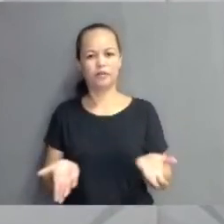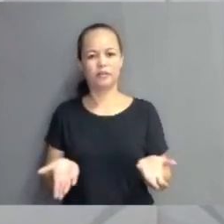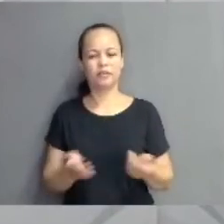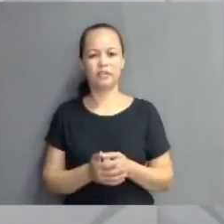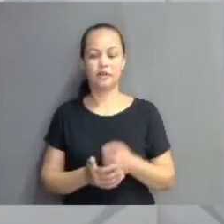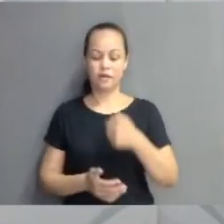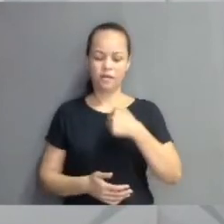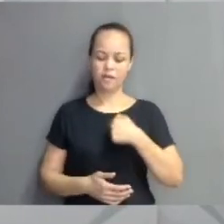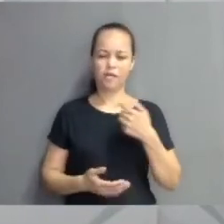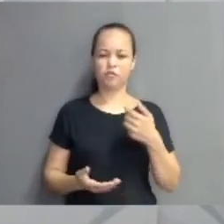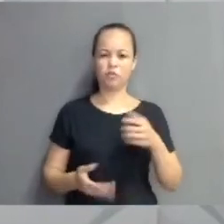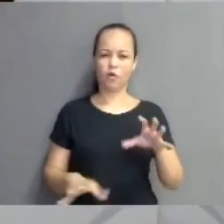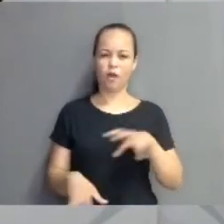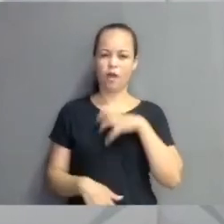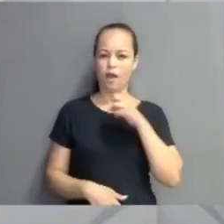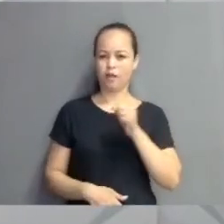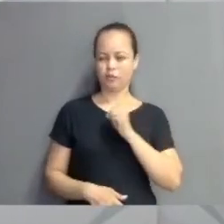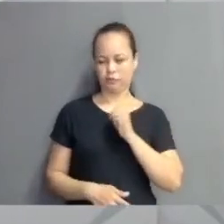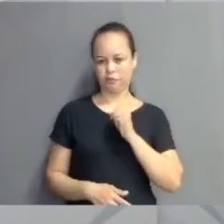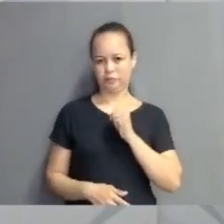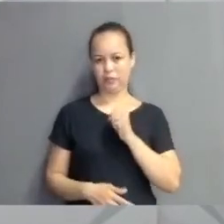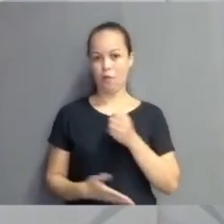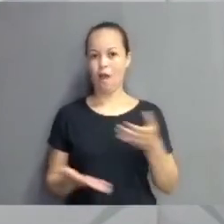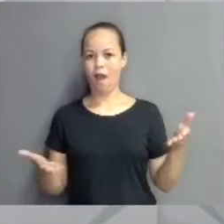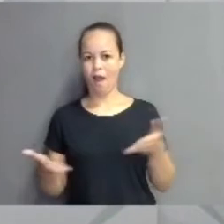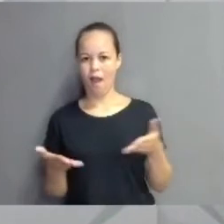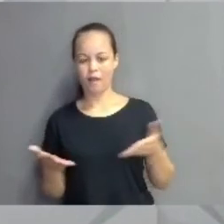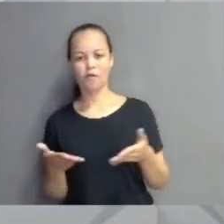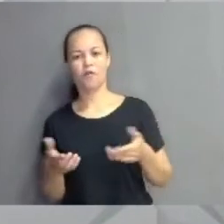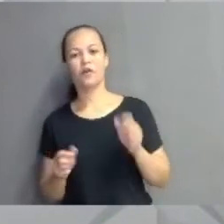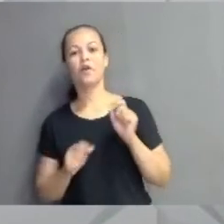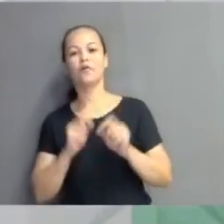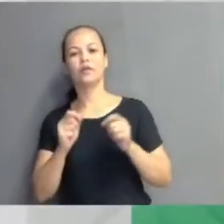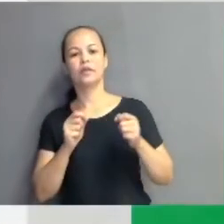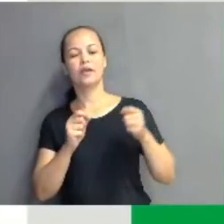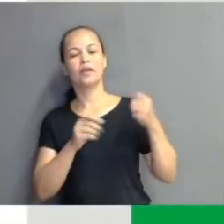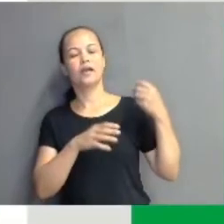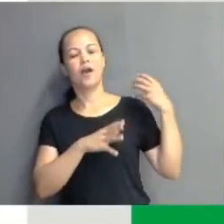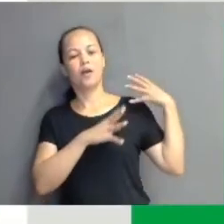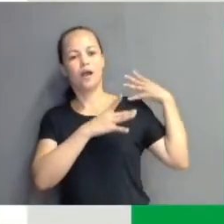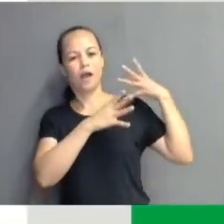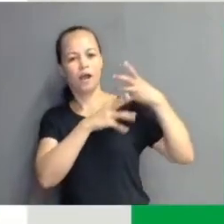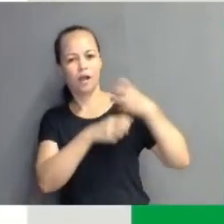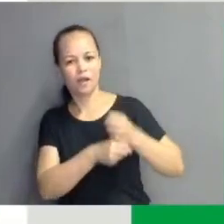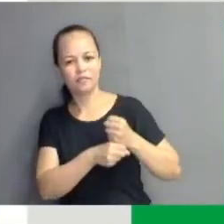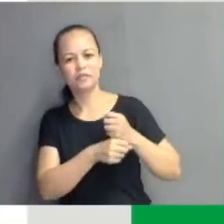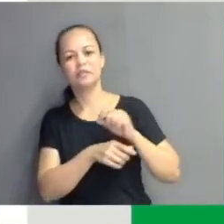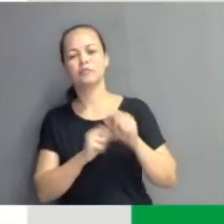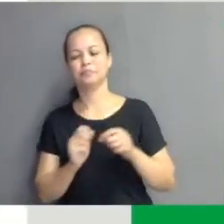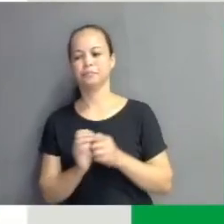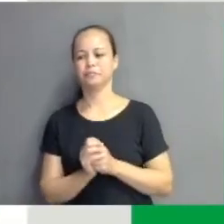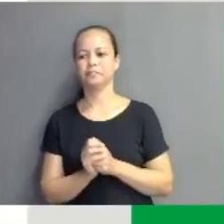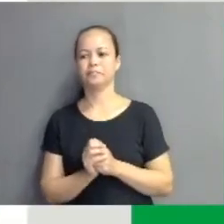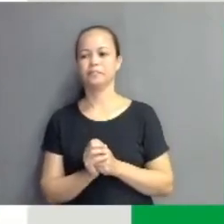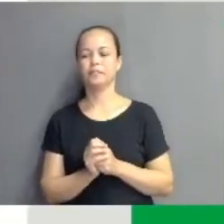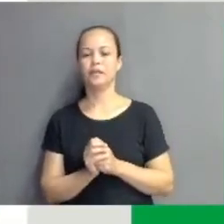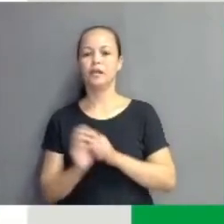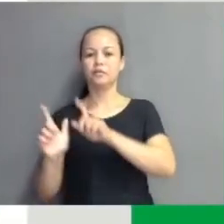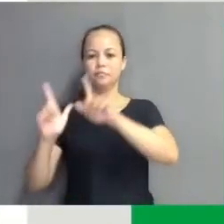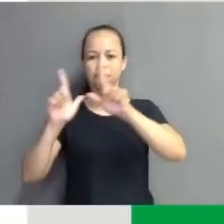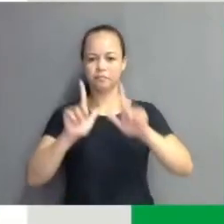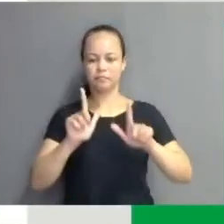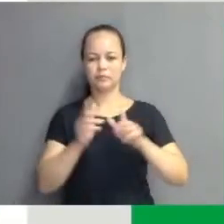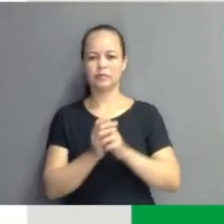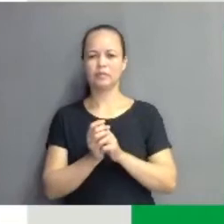chegou a hora da gente fazer aquela revisão a telinha Nós aprendemos hoje o que